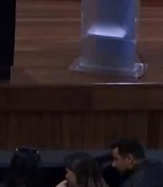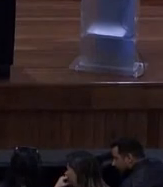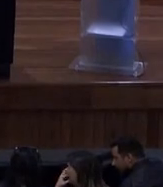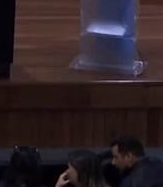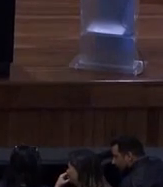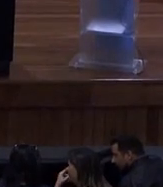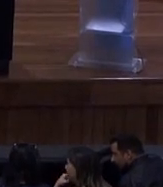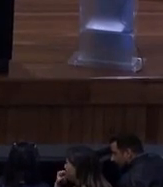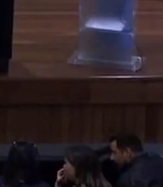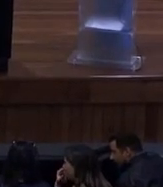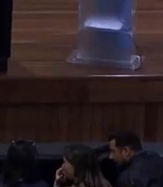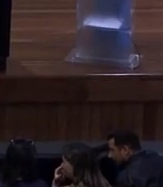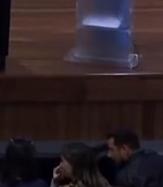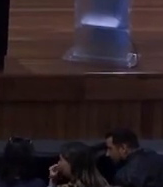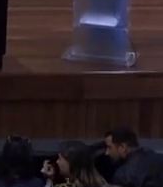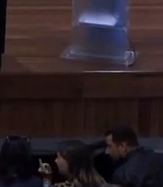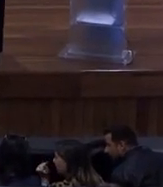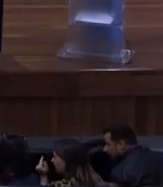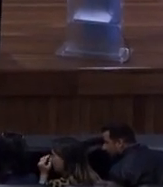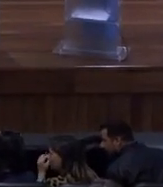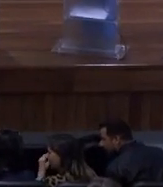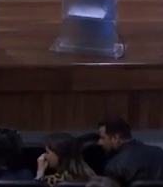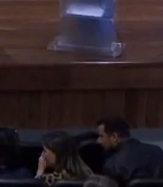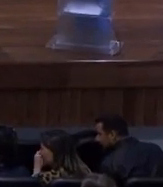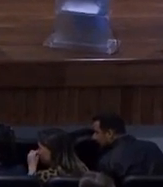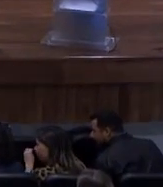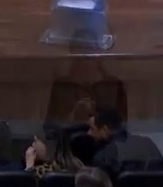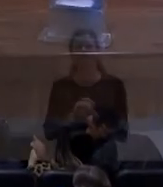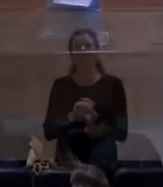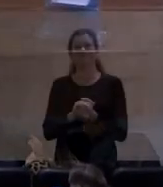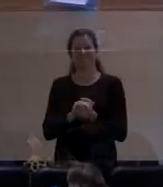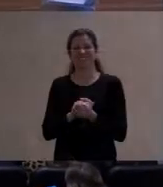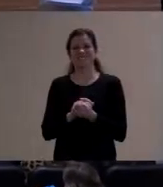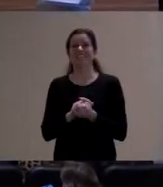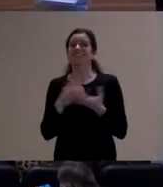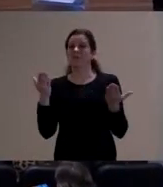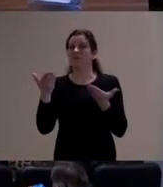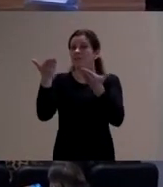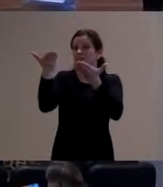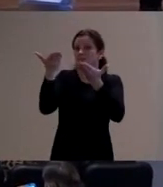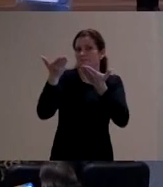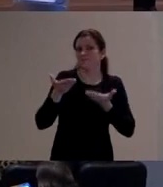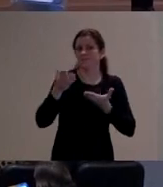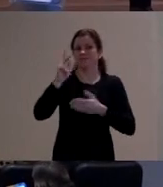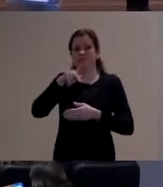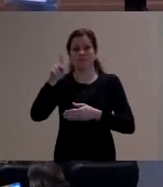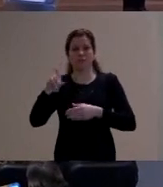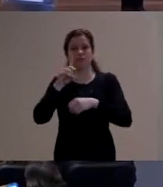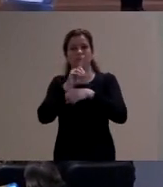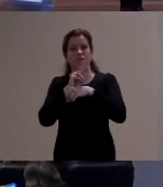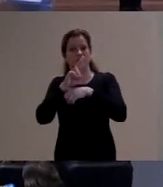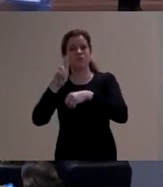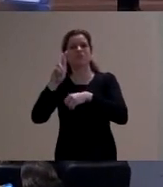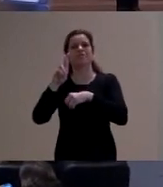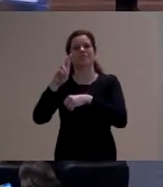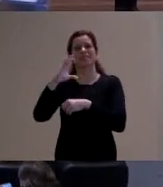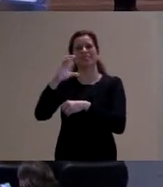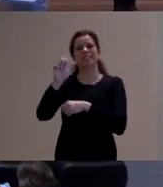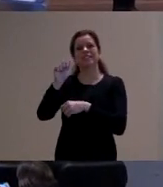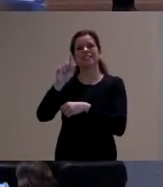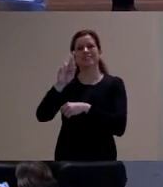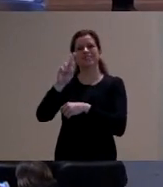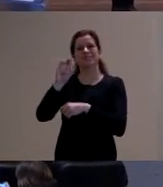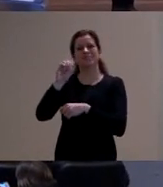Para concluirmos, então, a manhã de hoje, gostaríamos de convidar a professora doutora Caroline Machado para